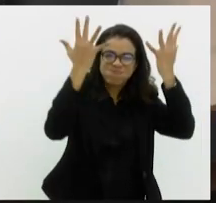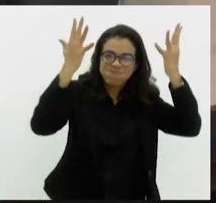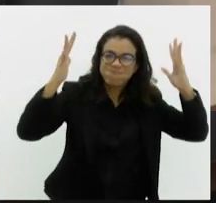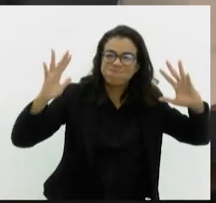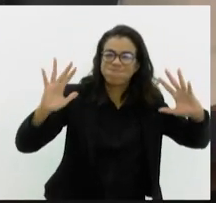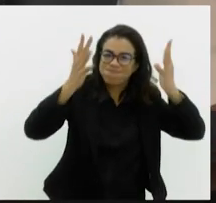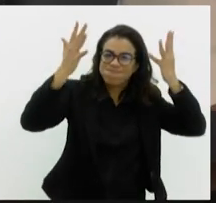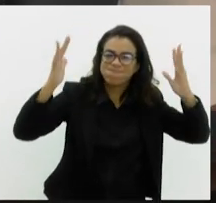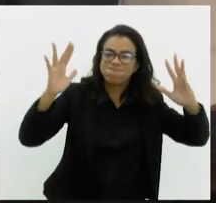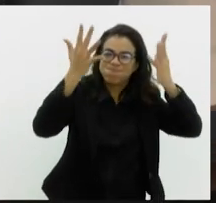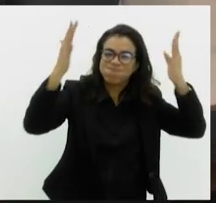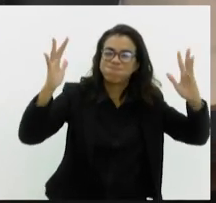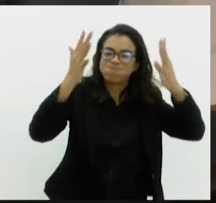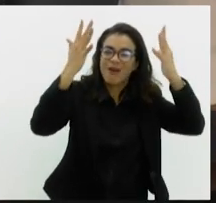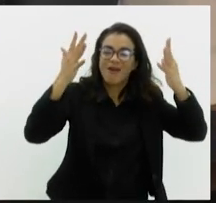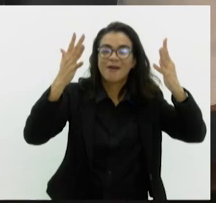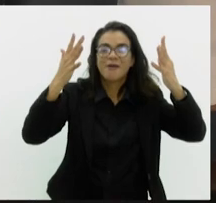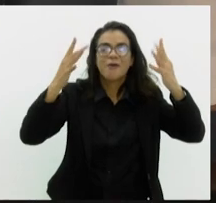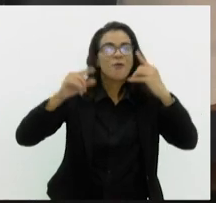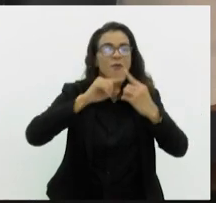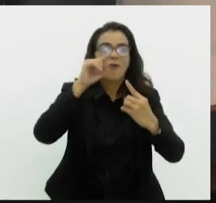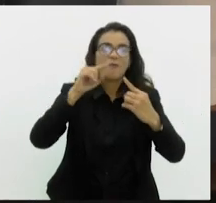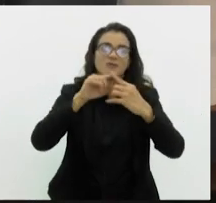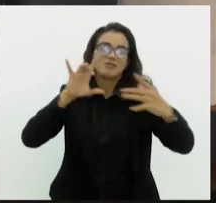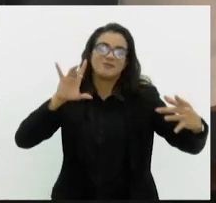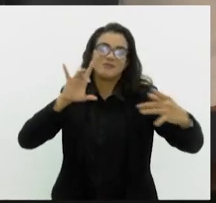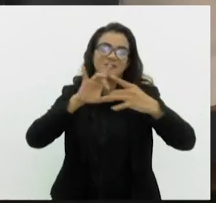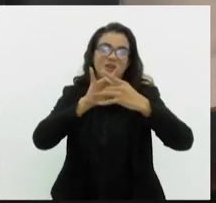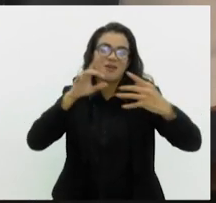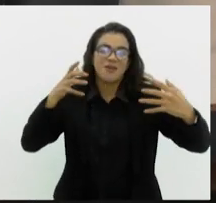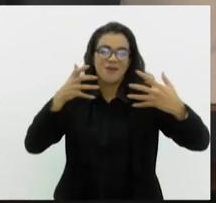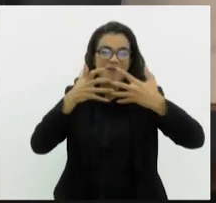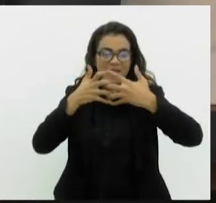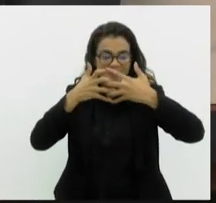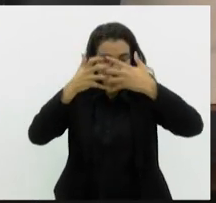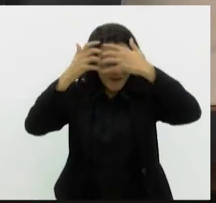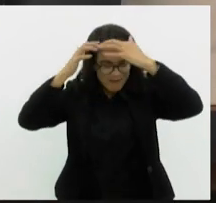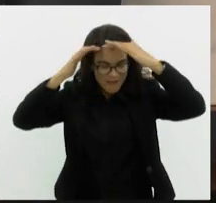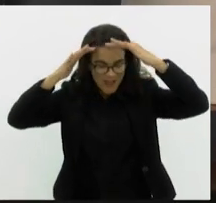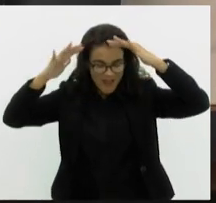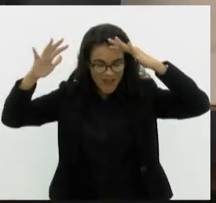poder se conectar com esse imaginário, sim, de